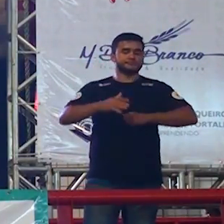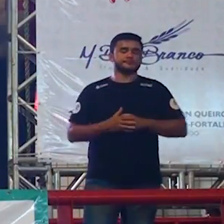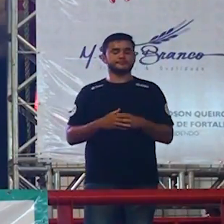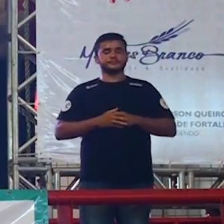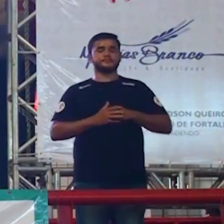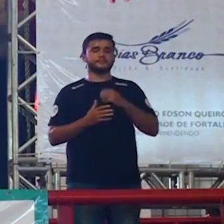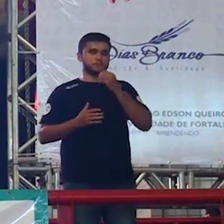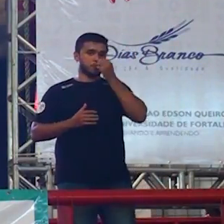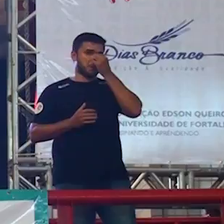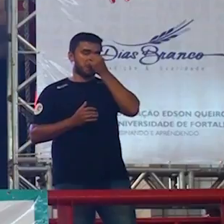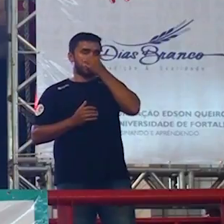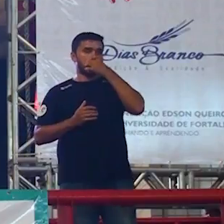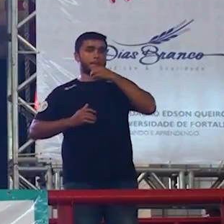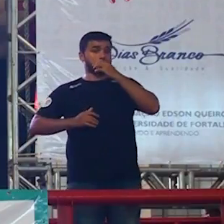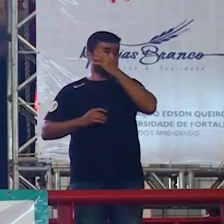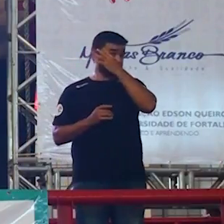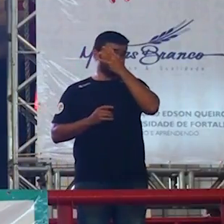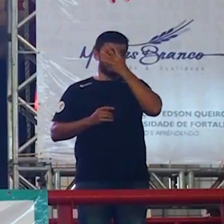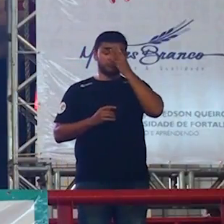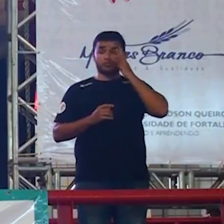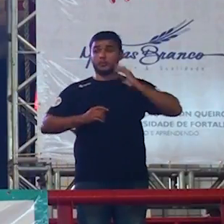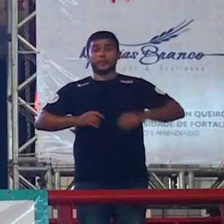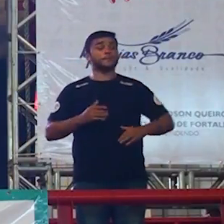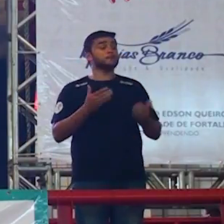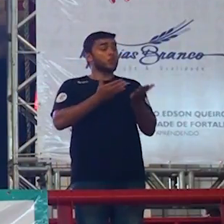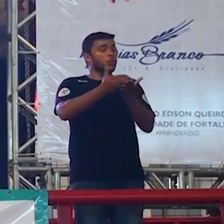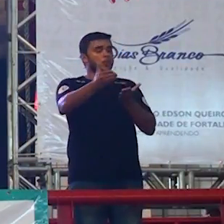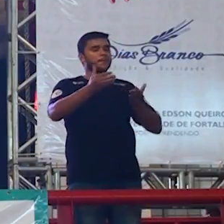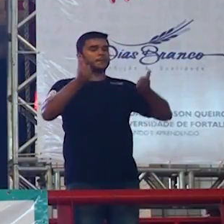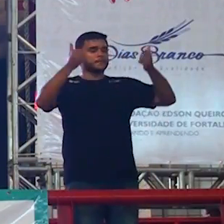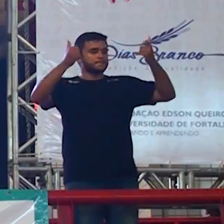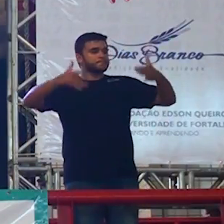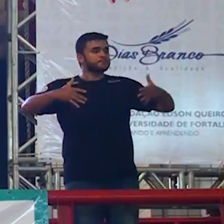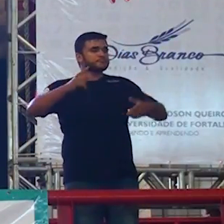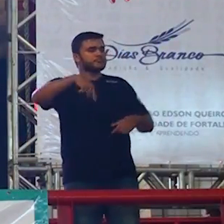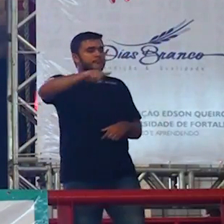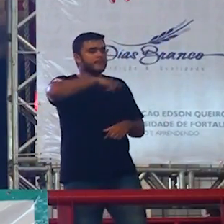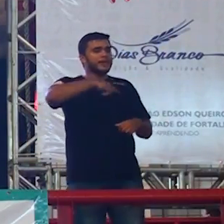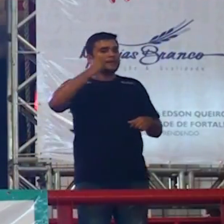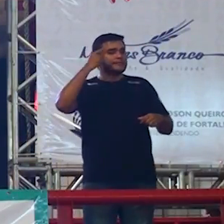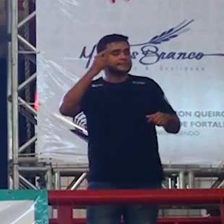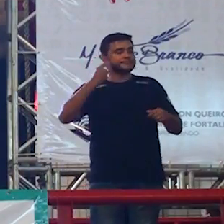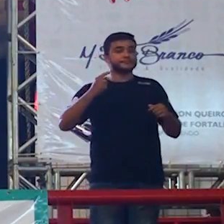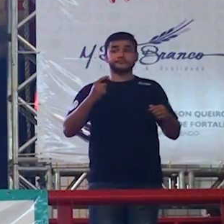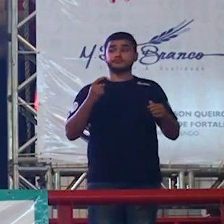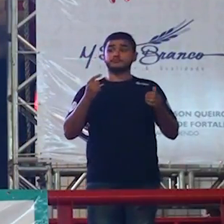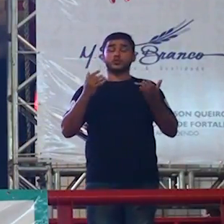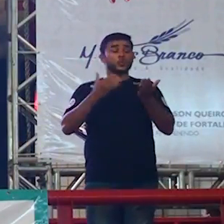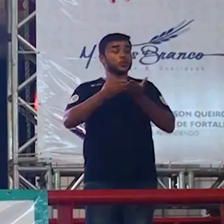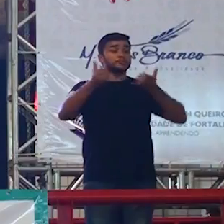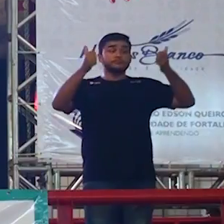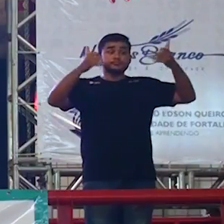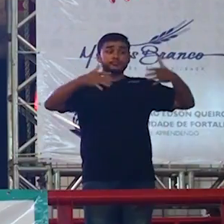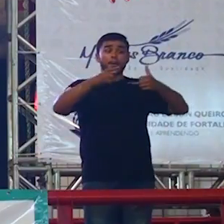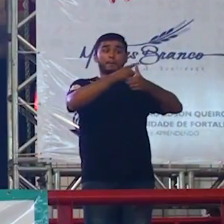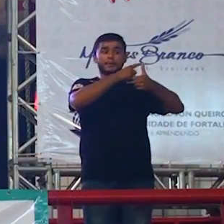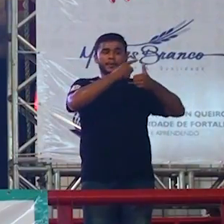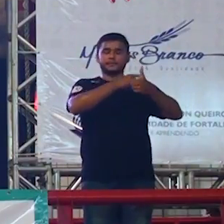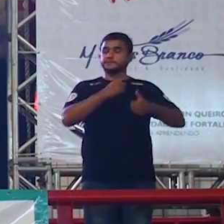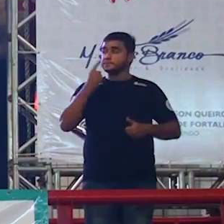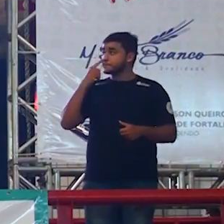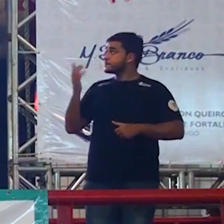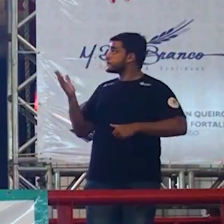novo, ok? Beleza, então isso foi uma introdução, mais ou menos do que a gente vai conversar. E agora eu começo com o primeiro